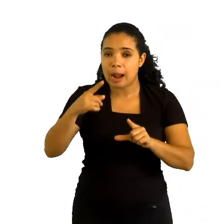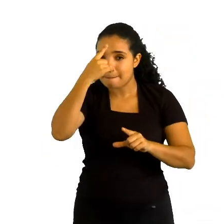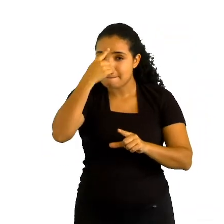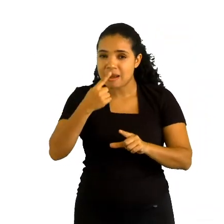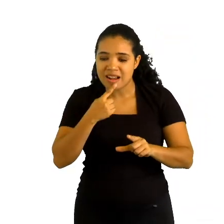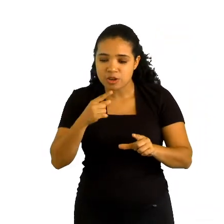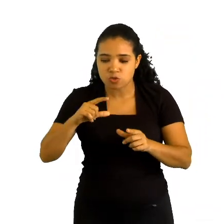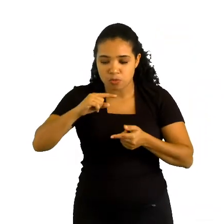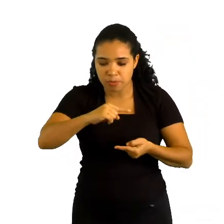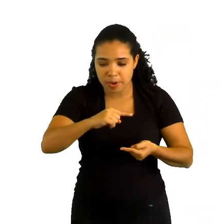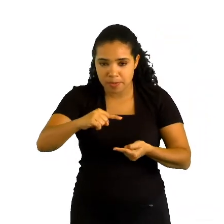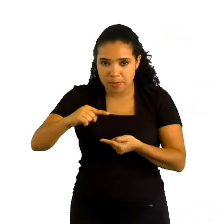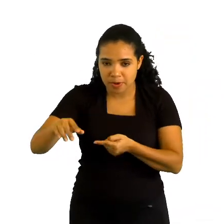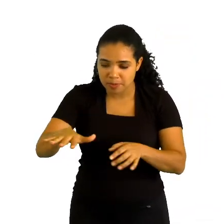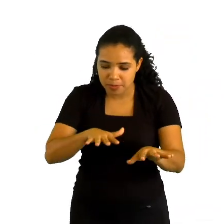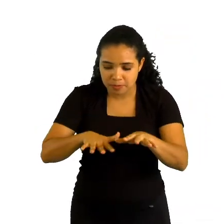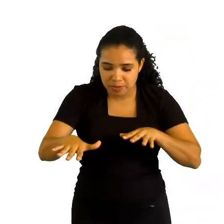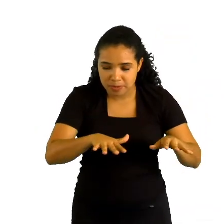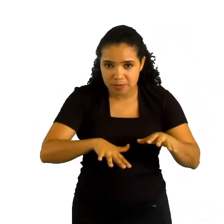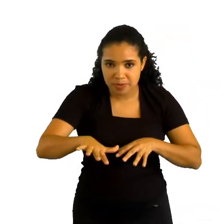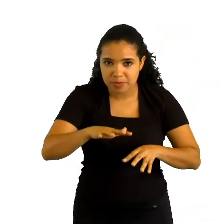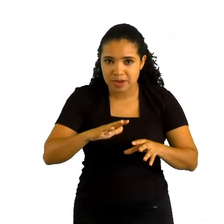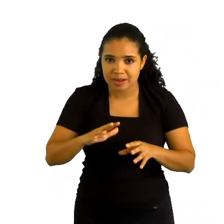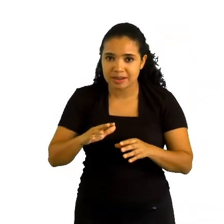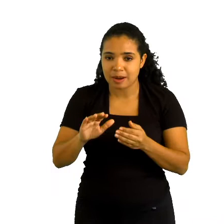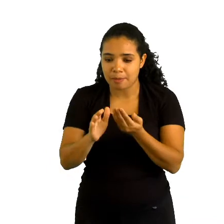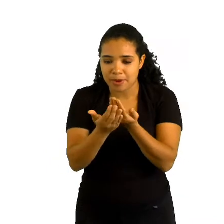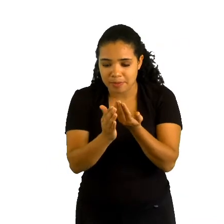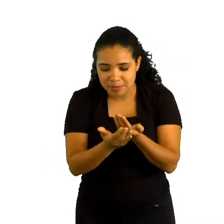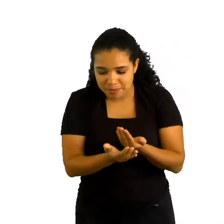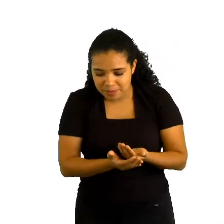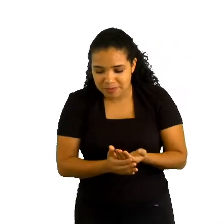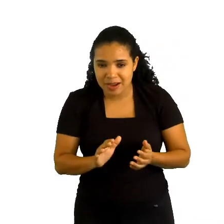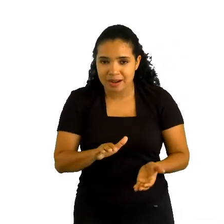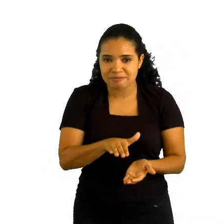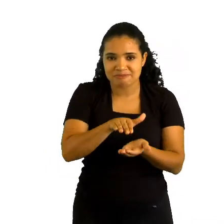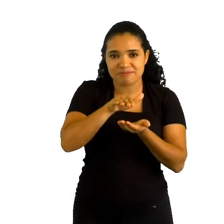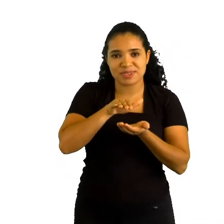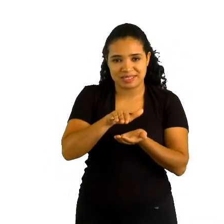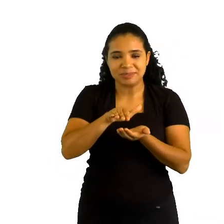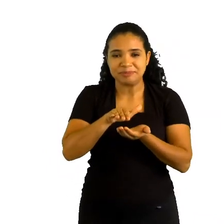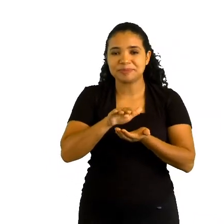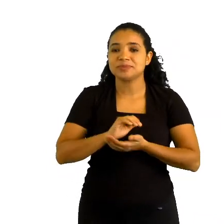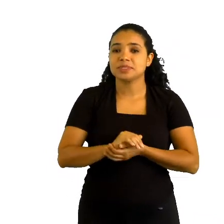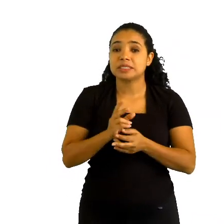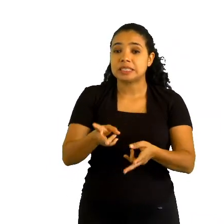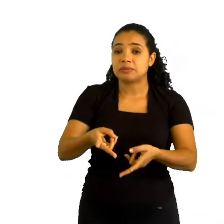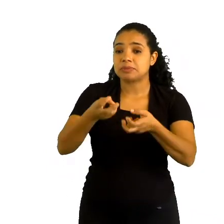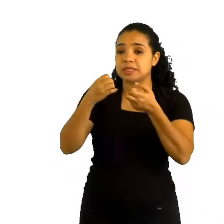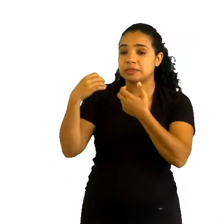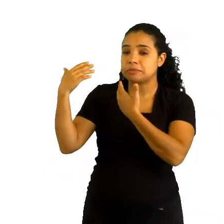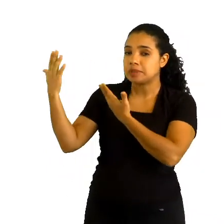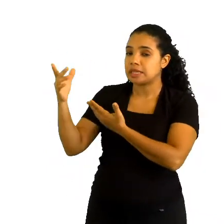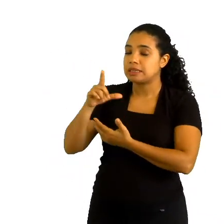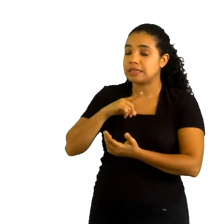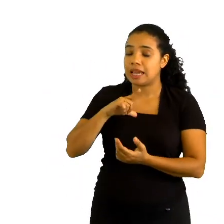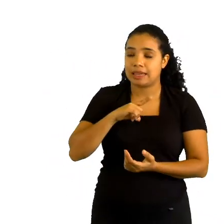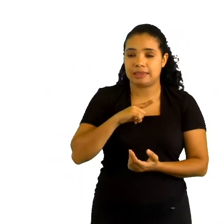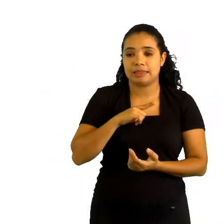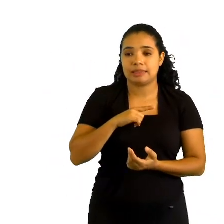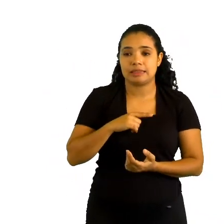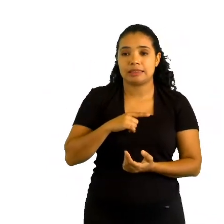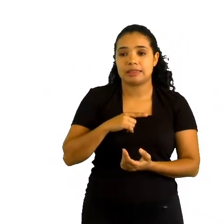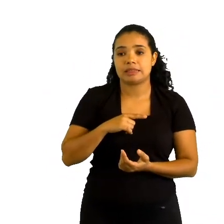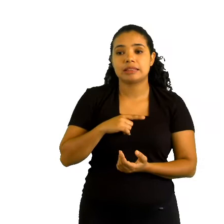que a gente pudesse colecionar, beleza? Olha só, nesse meu exemplo agora, vocês vão perceber que eu tenho um álbum, que